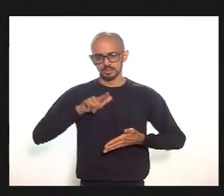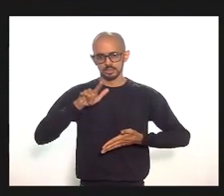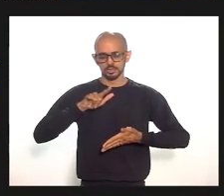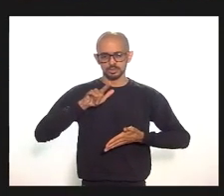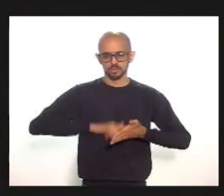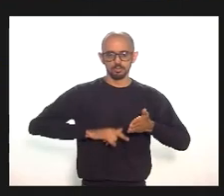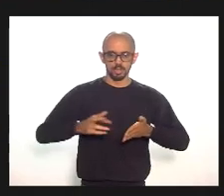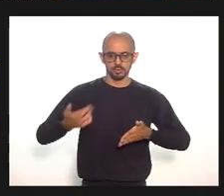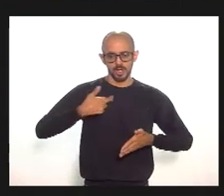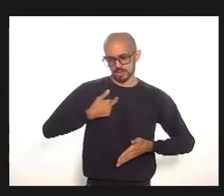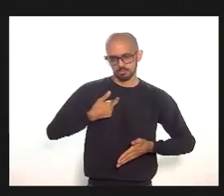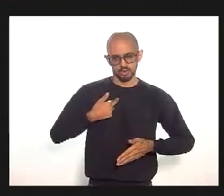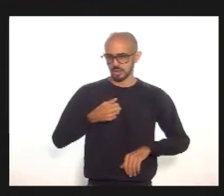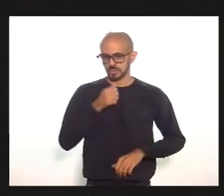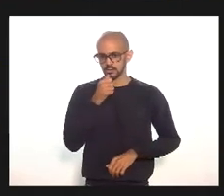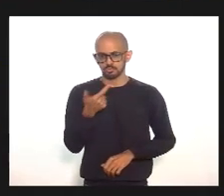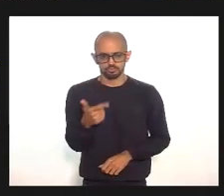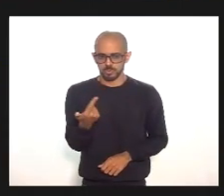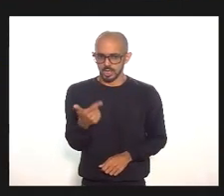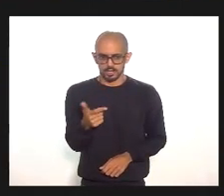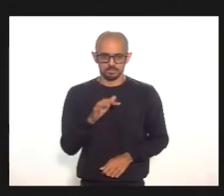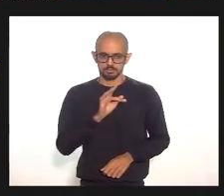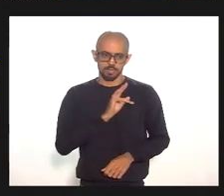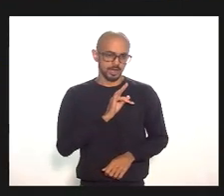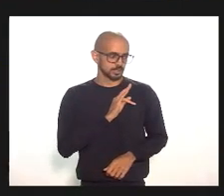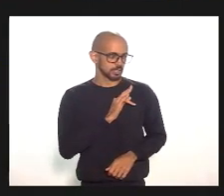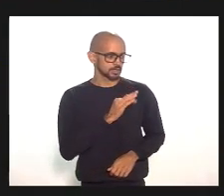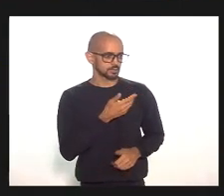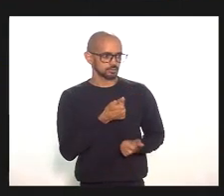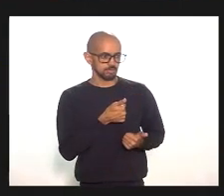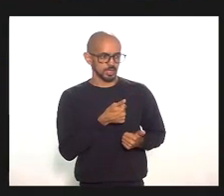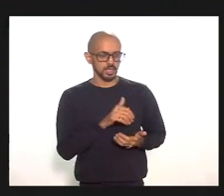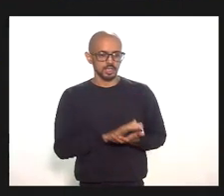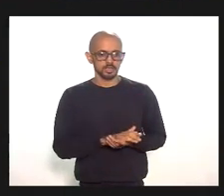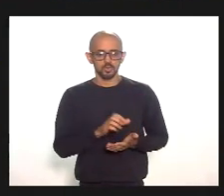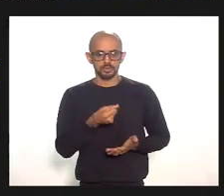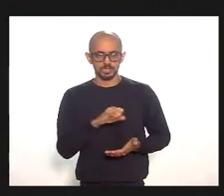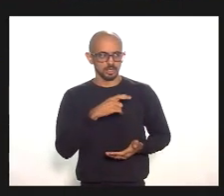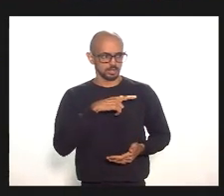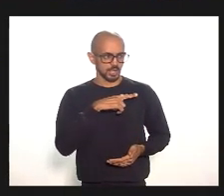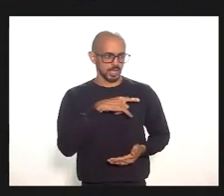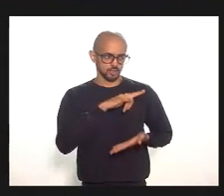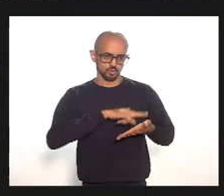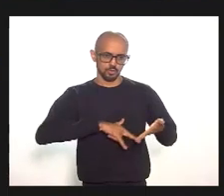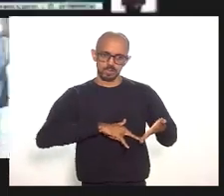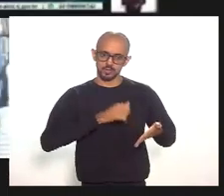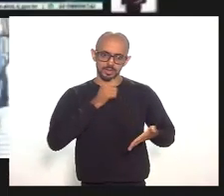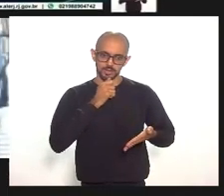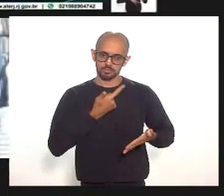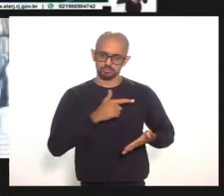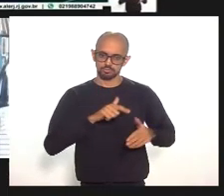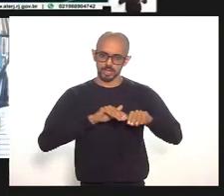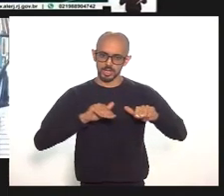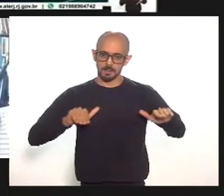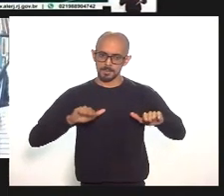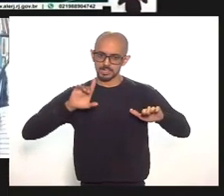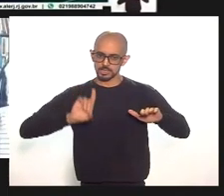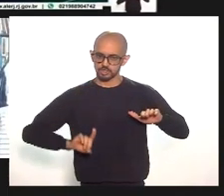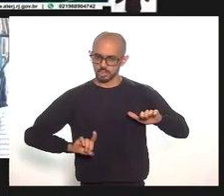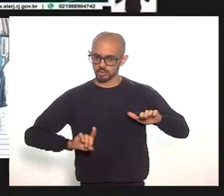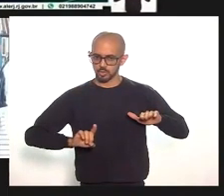essa resposta, esse documento, deputada Marta Rocha. Então, se existe esse documento, não chegou aqui à mesa diretora ainda, não